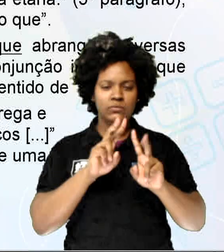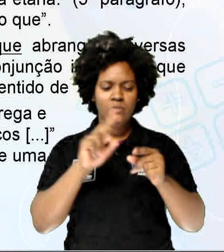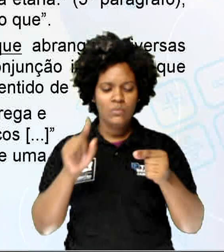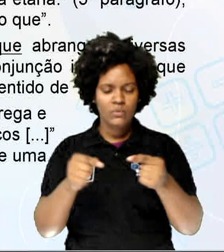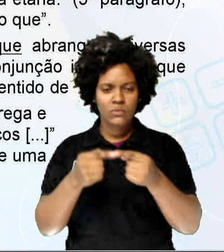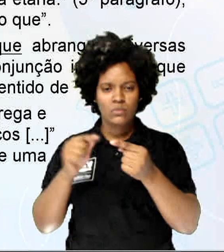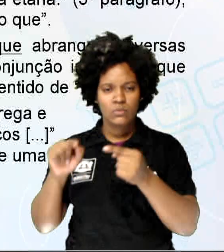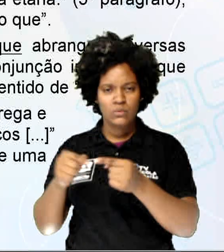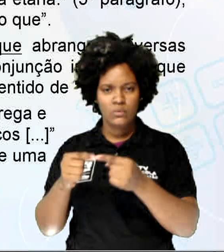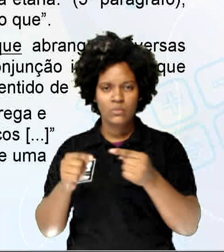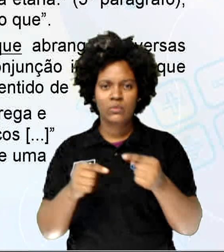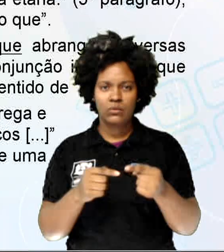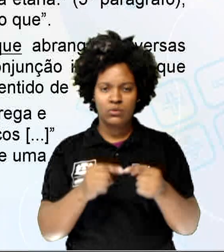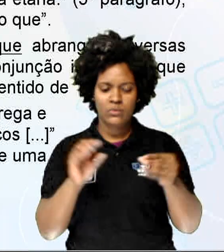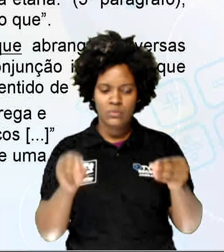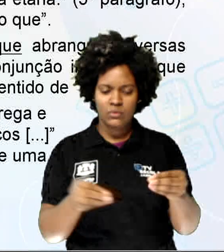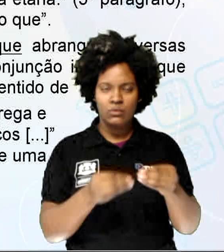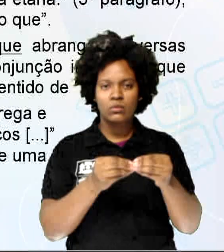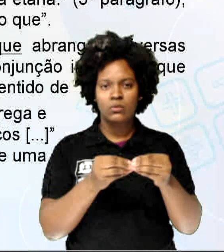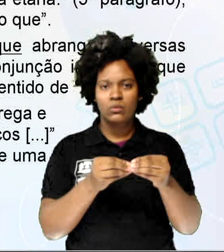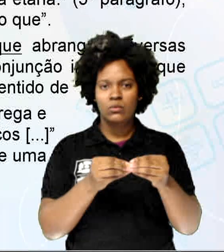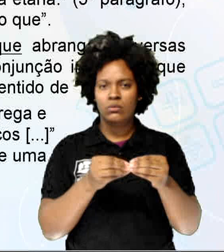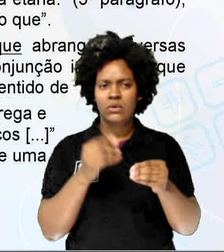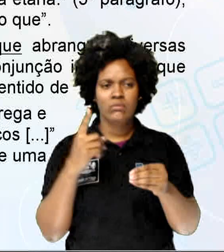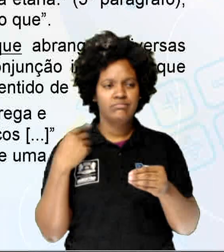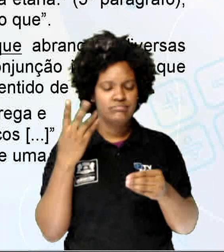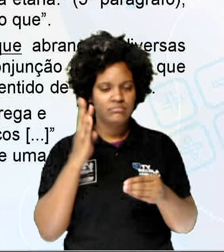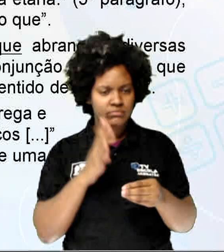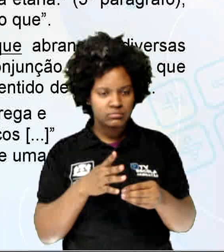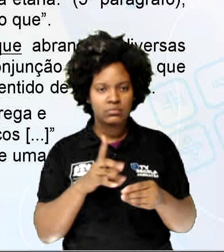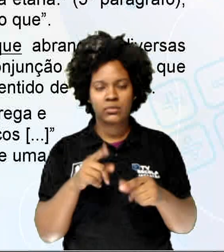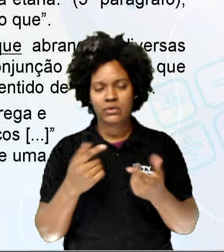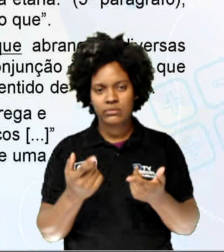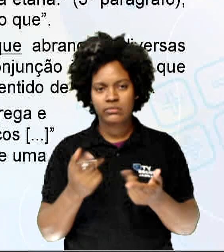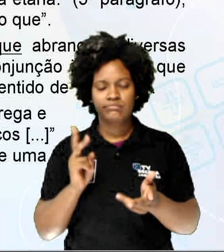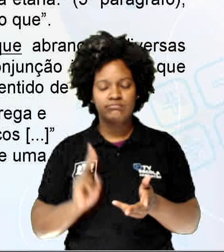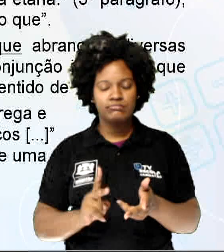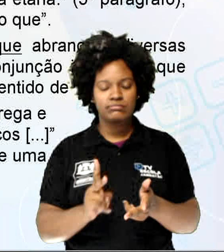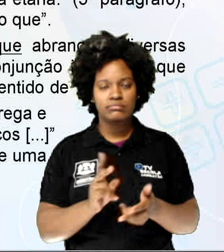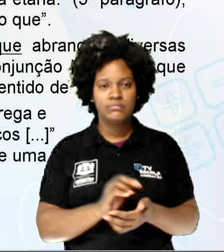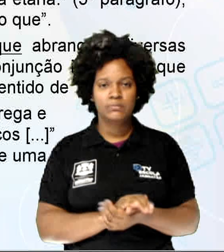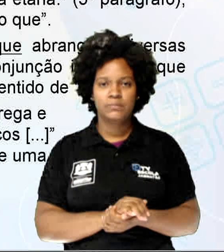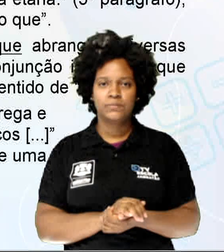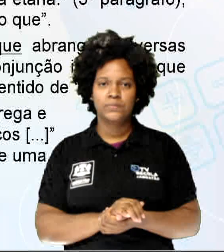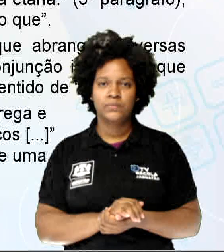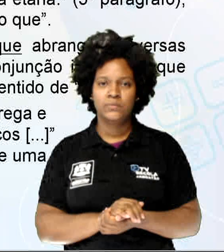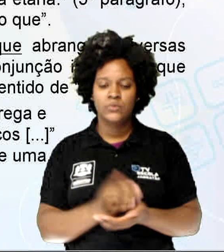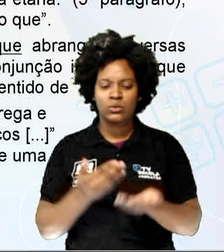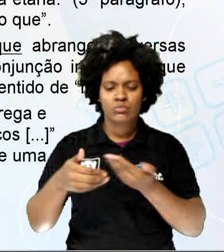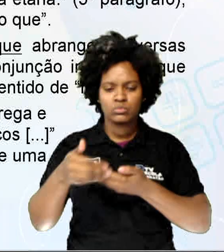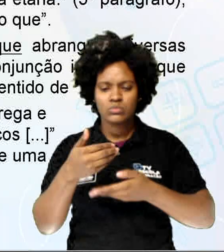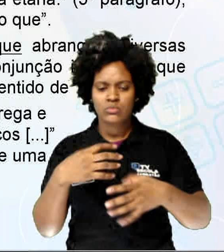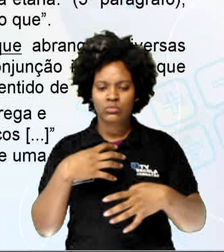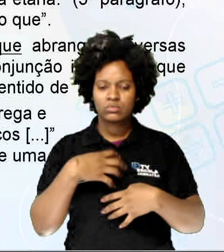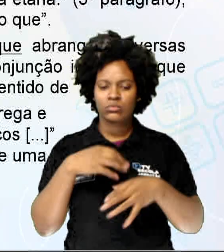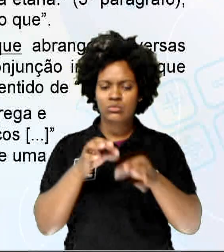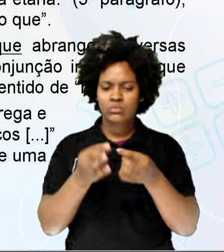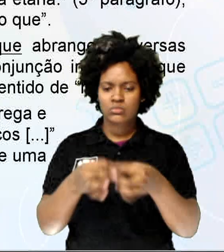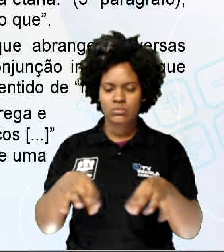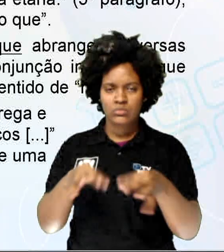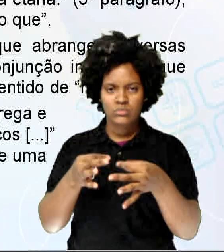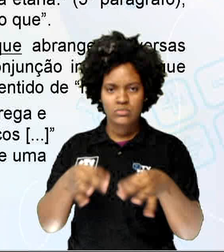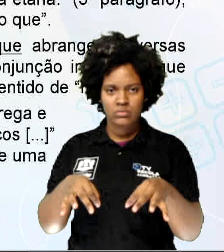conectivos, né? Um assunto que a gente já abordou aqui em outro momento, mas sempre vem à tona. No que diz respeito a relações sintáticas e